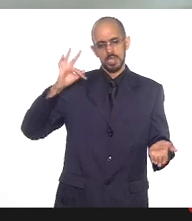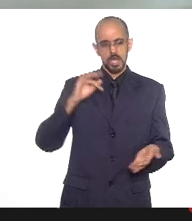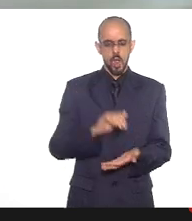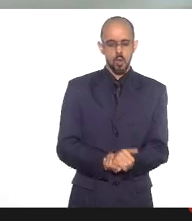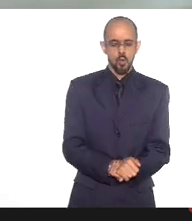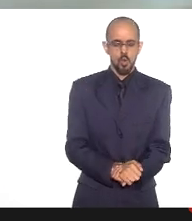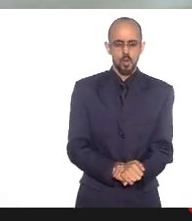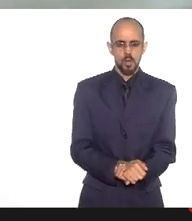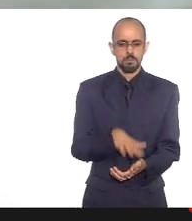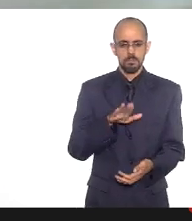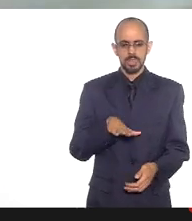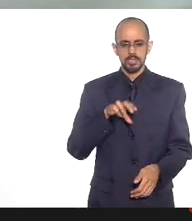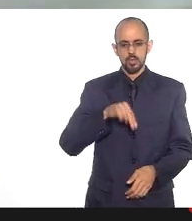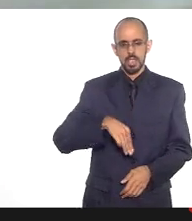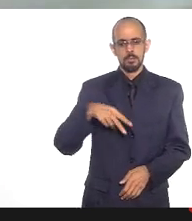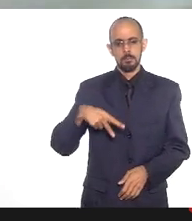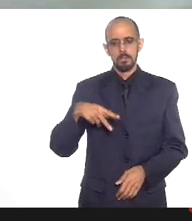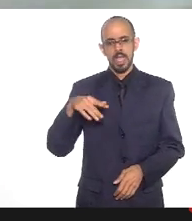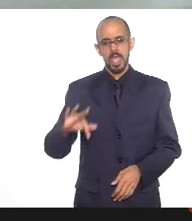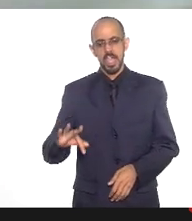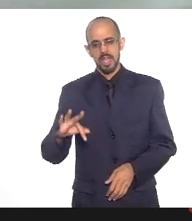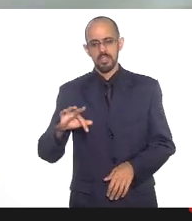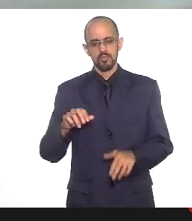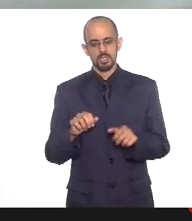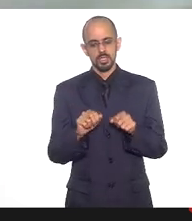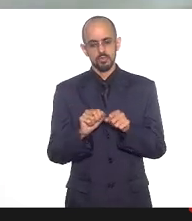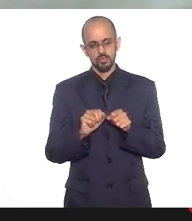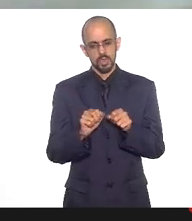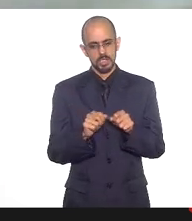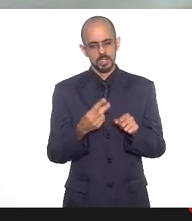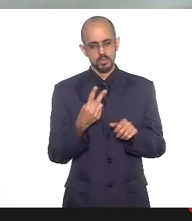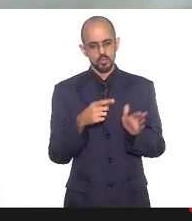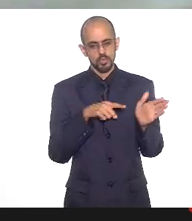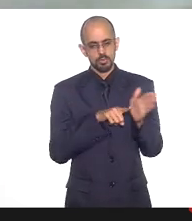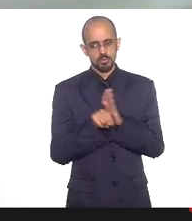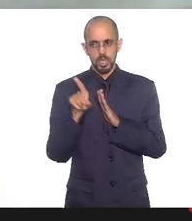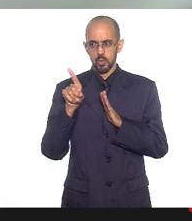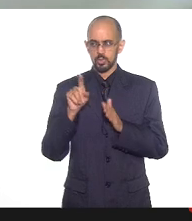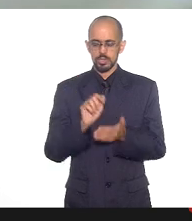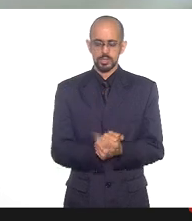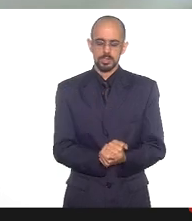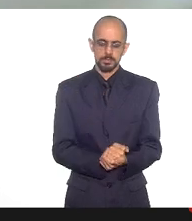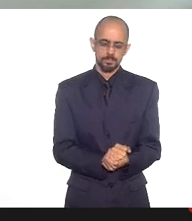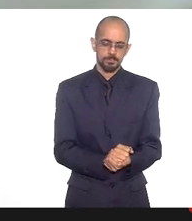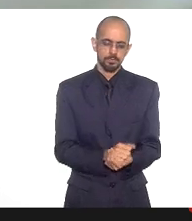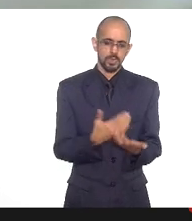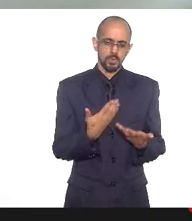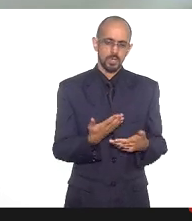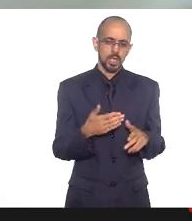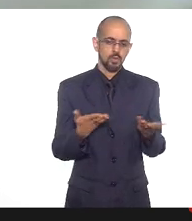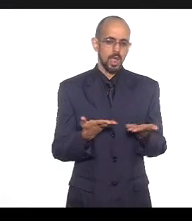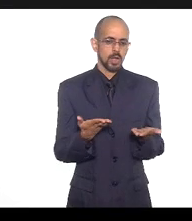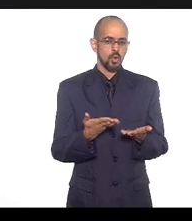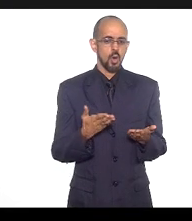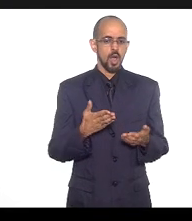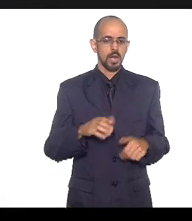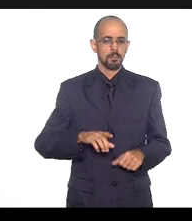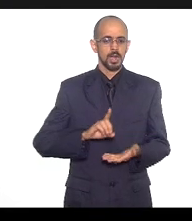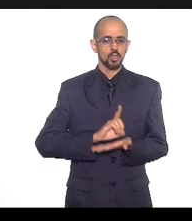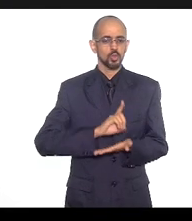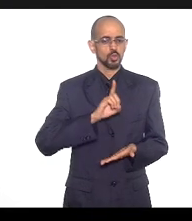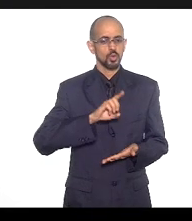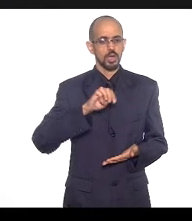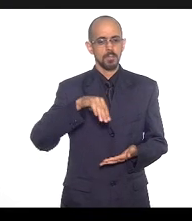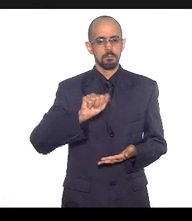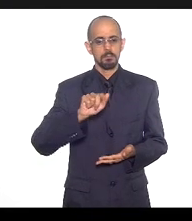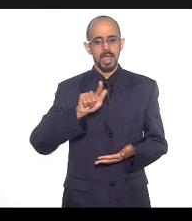o Ministério Público Federal que fez as duas questões. Queria passar agora para a doutora Magda Chambriard,